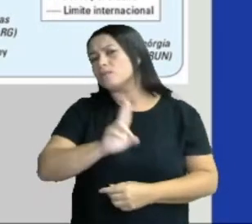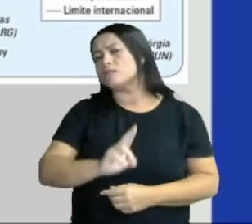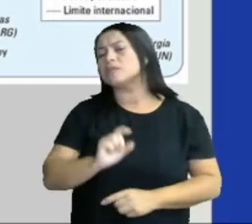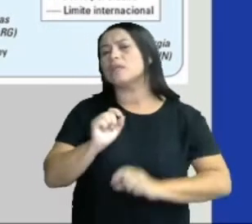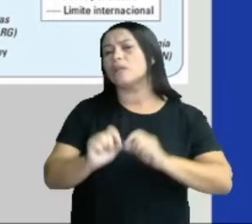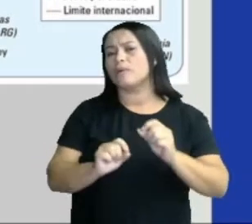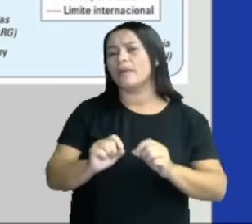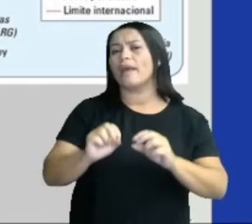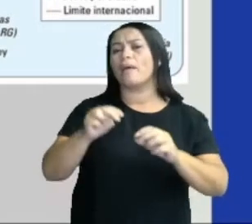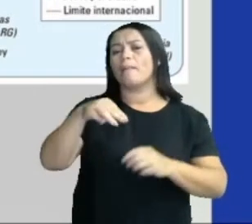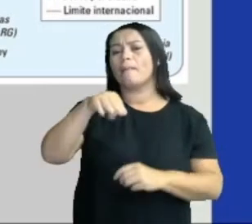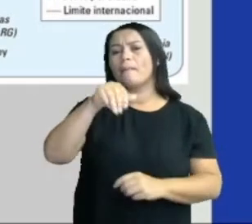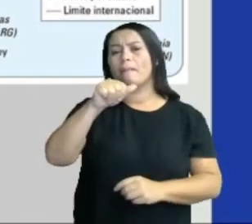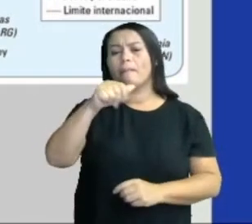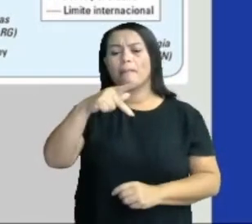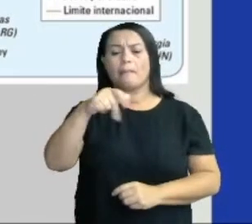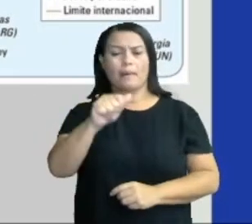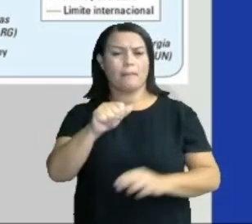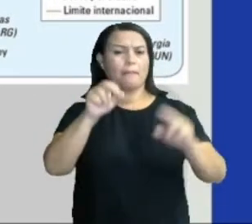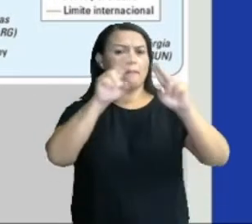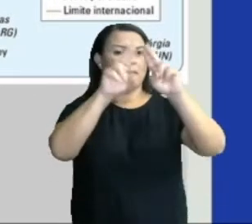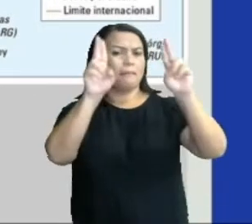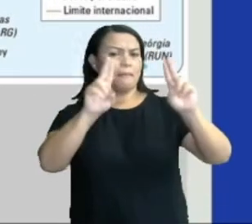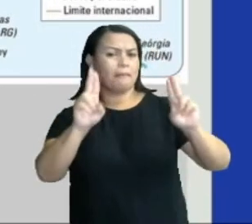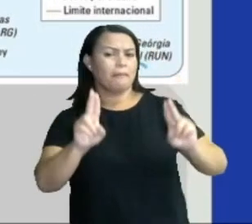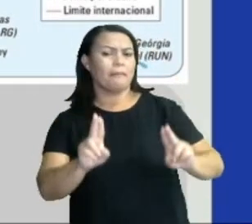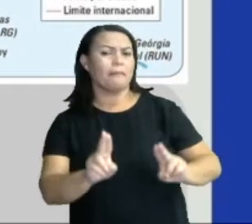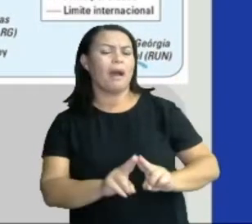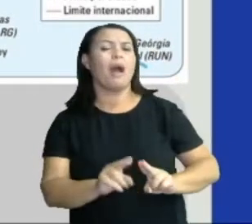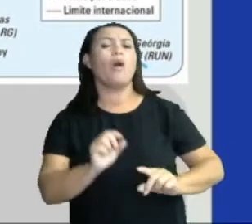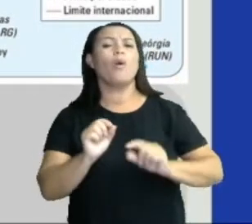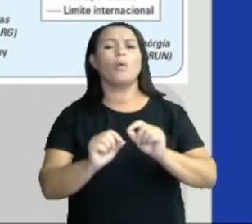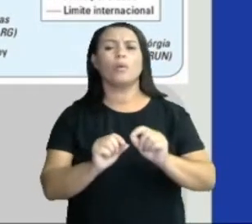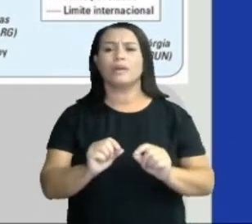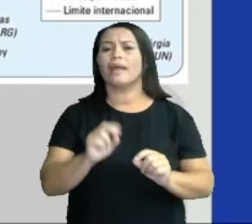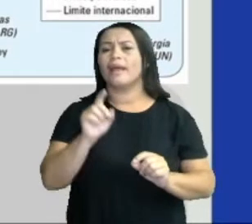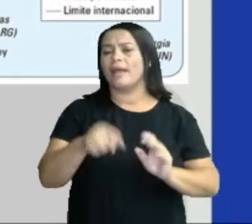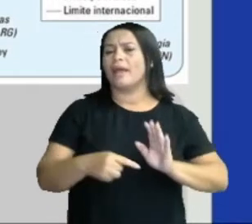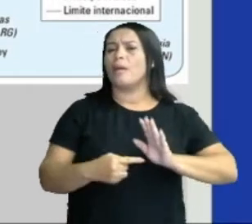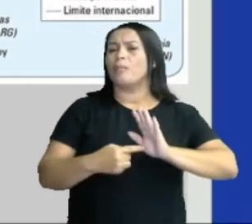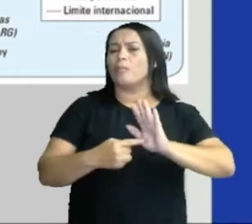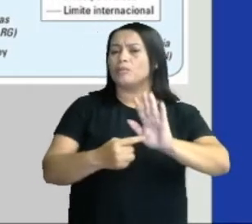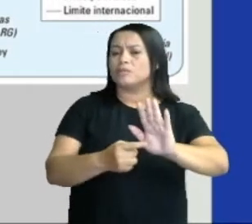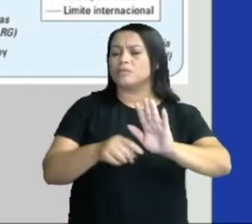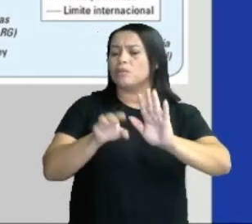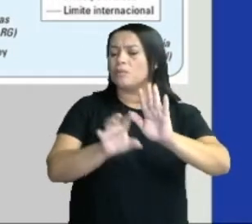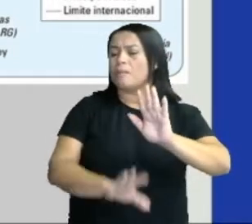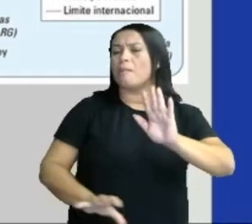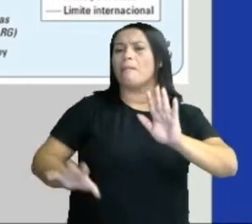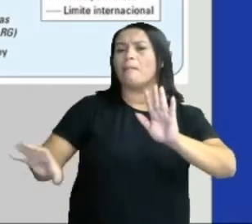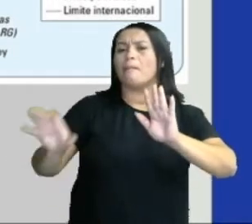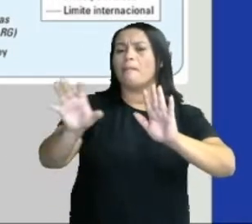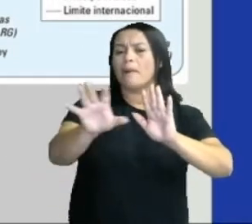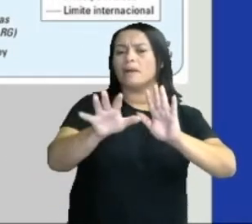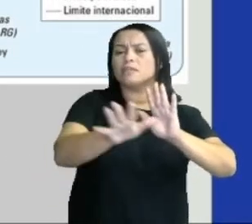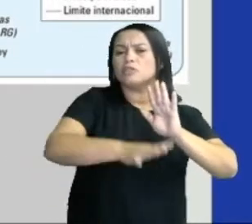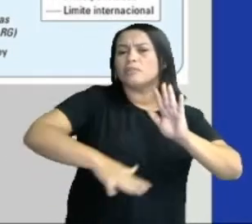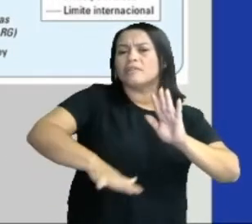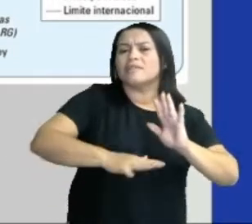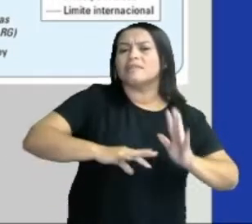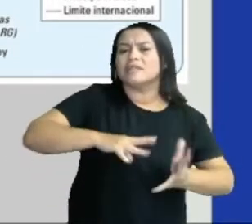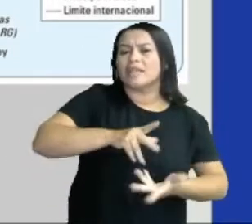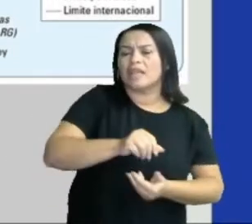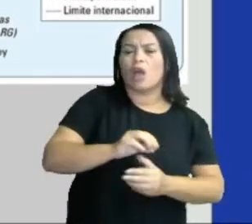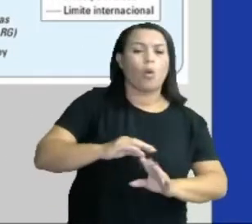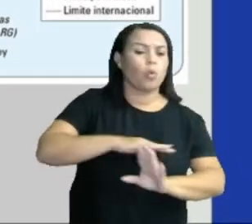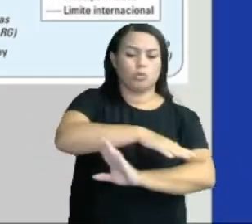assim, é o mapa. O mapa nada mais é do que a representação de parte da superfície da Terra ou de toda